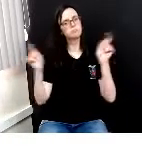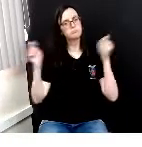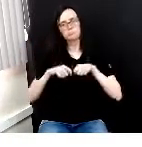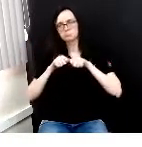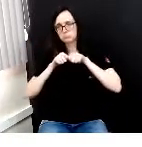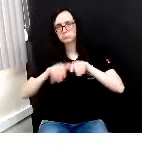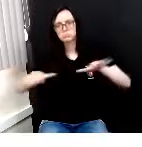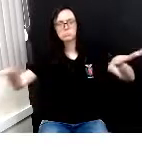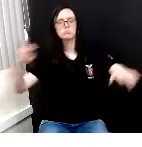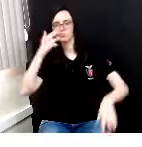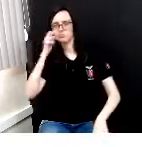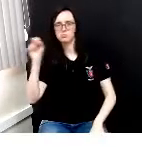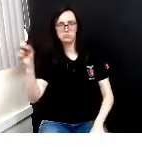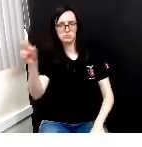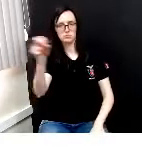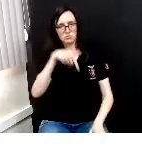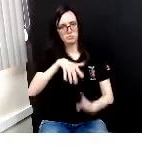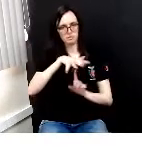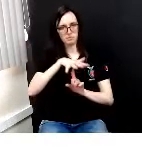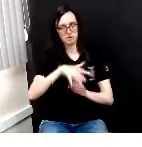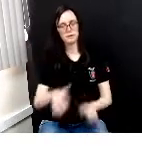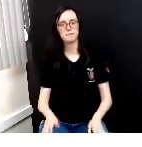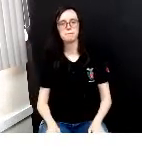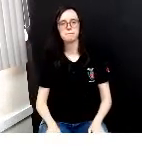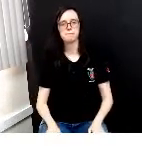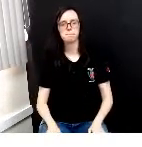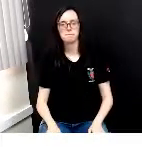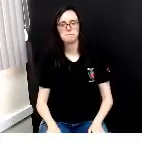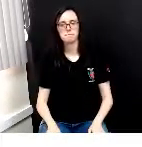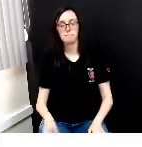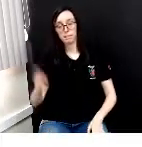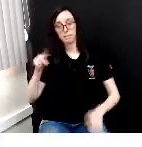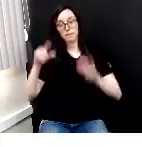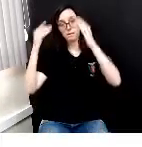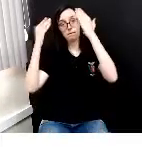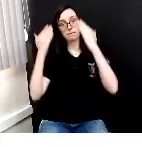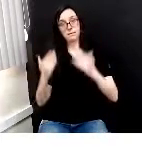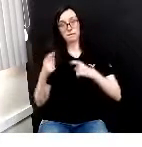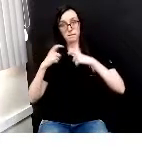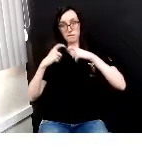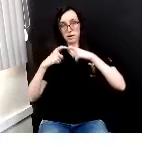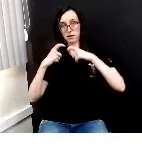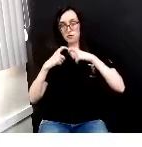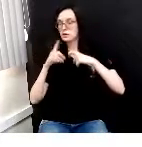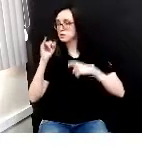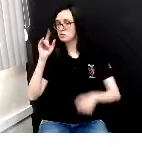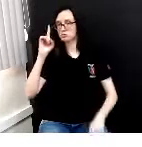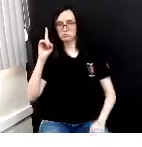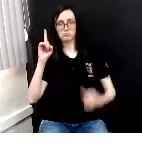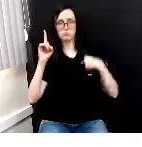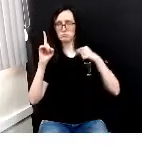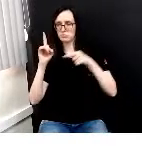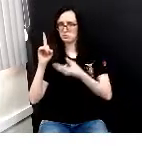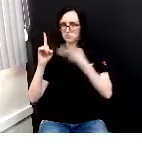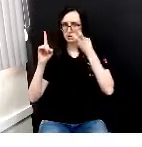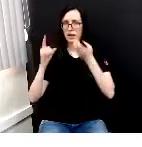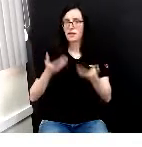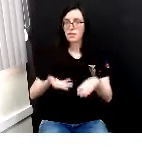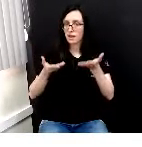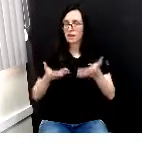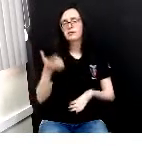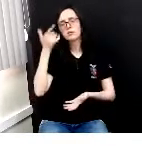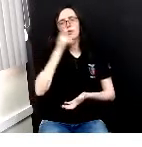circulação viral no nosso estado. É feita uma avaliação clínica e essa pessoa, se ela estiver com um quadro leve, ela pode